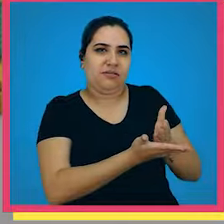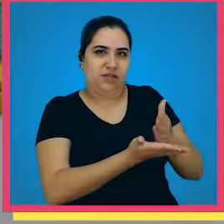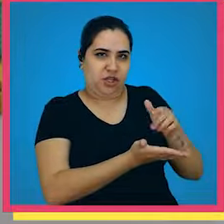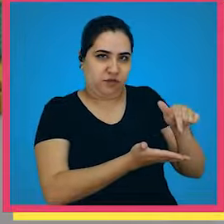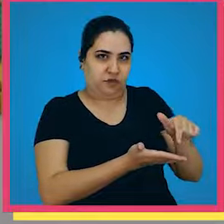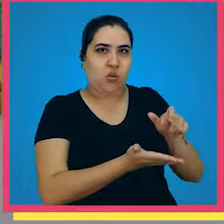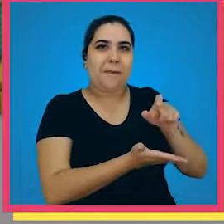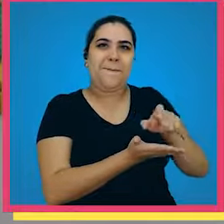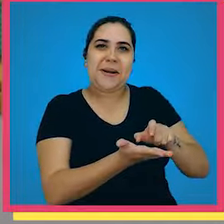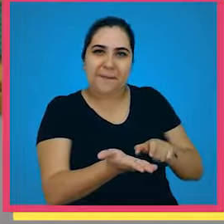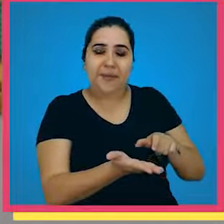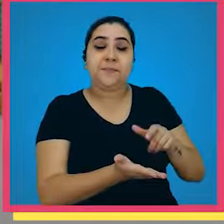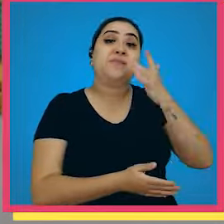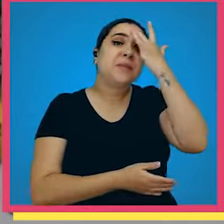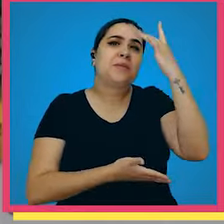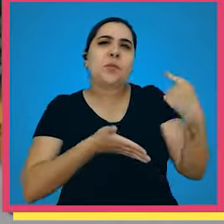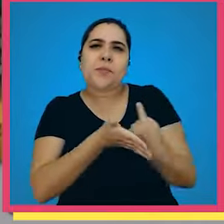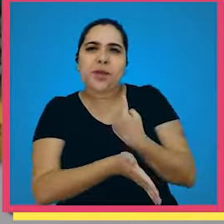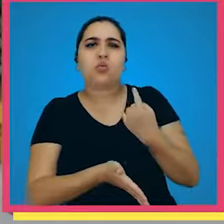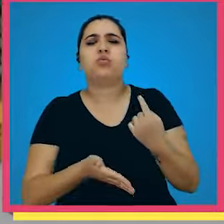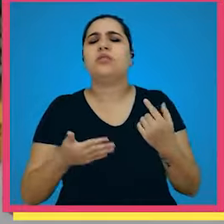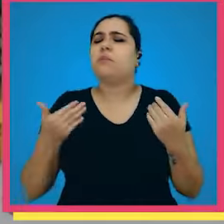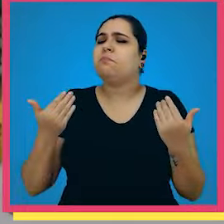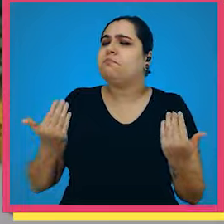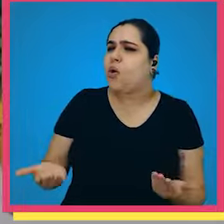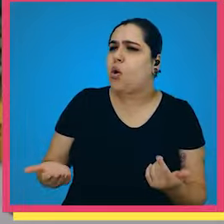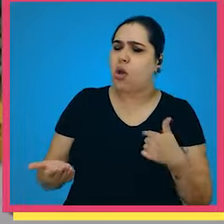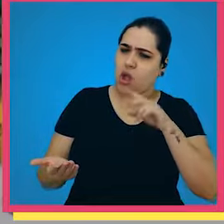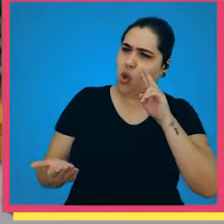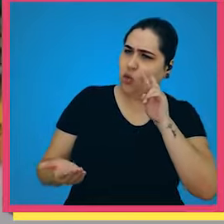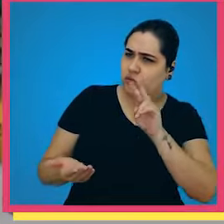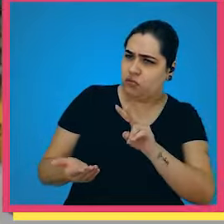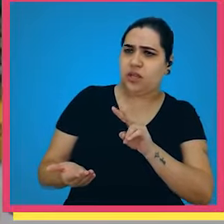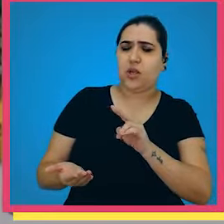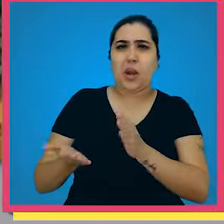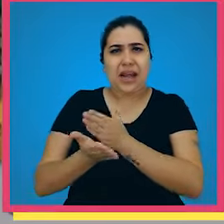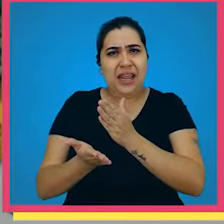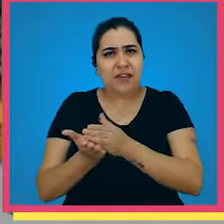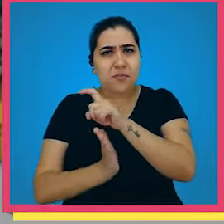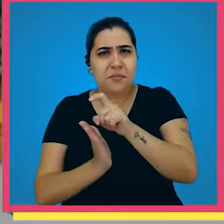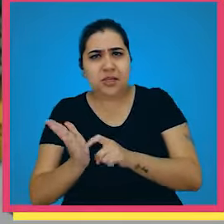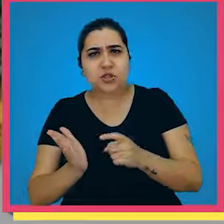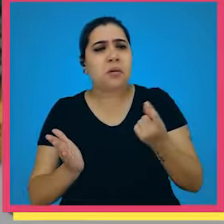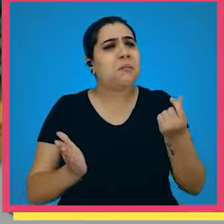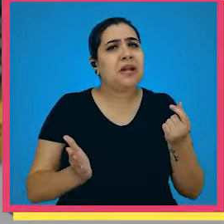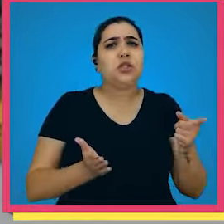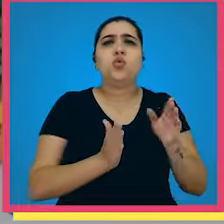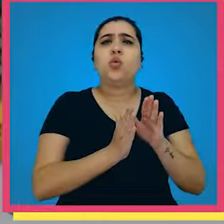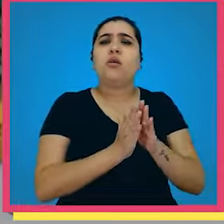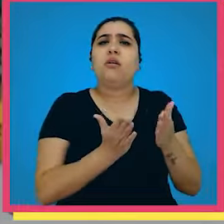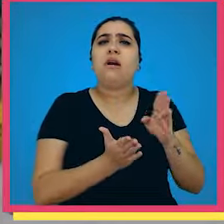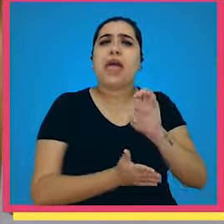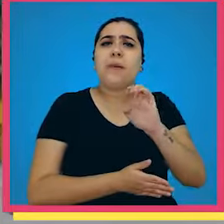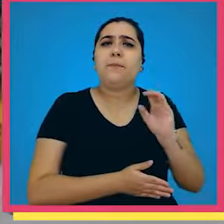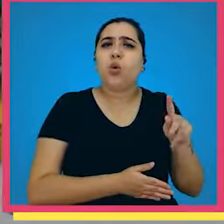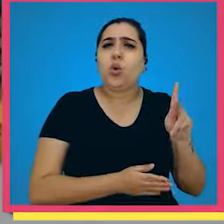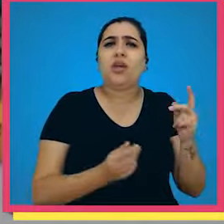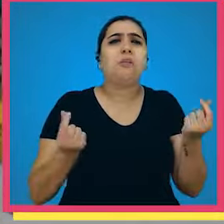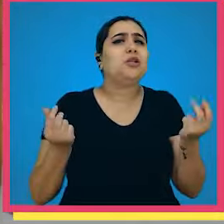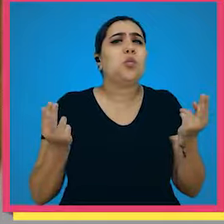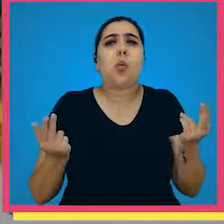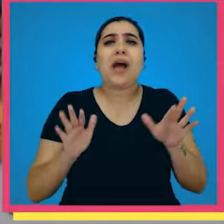de capa do livro impresso. O que muita gente pergunta pra gente é, poxa, mas eu tô vendo aqui que o livro impresso tá o mesmo preço.